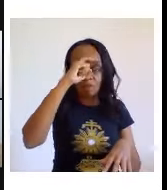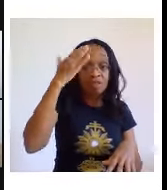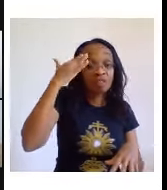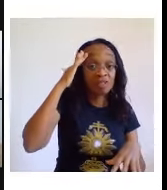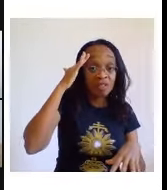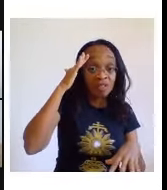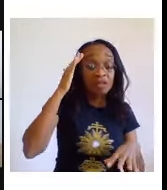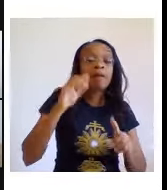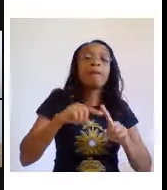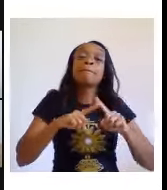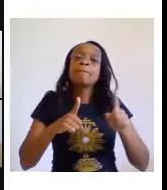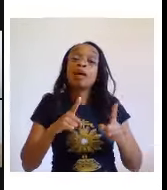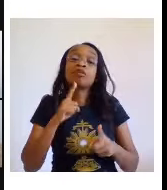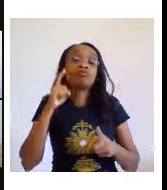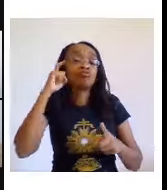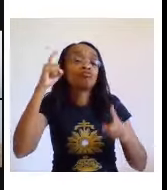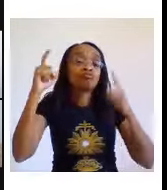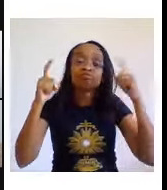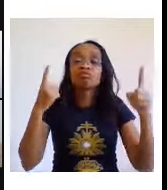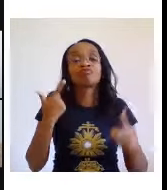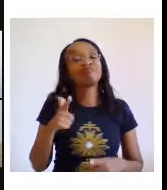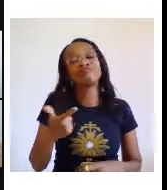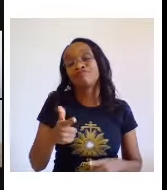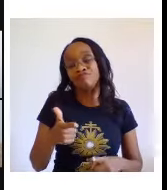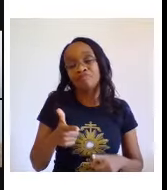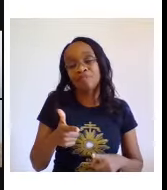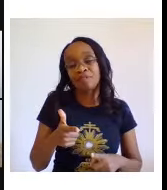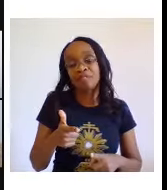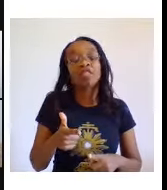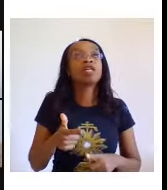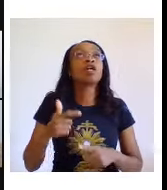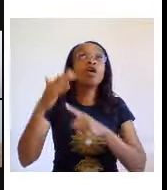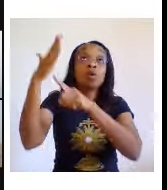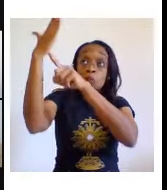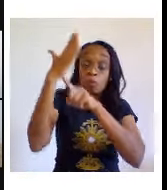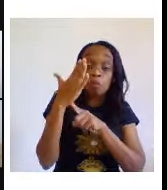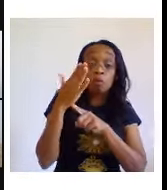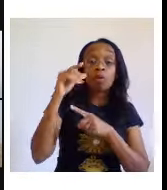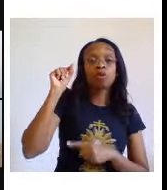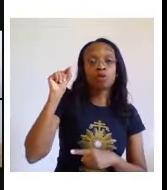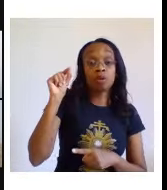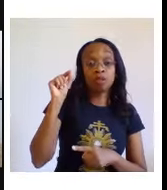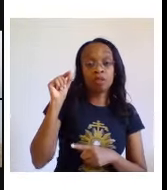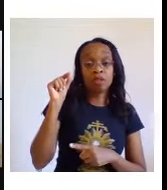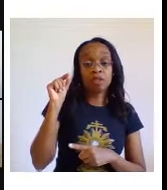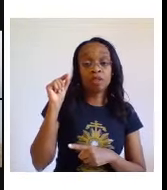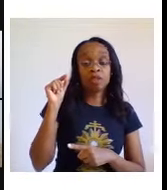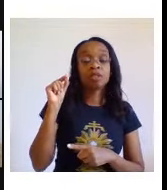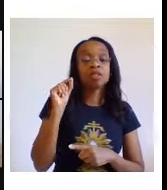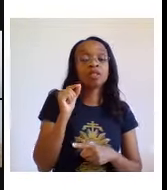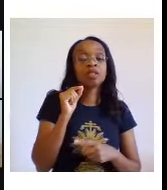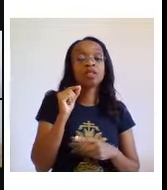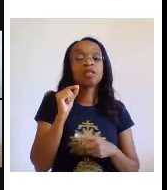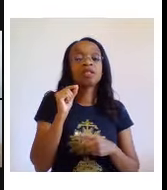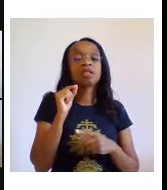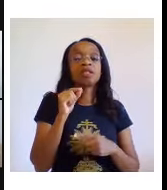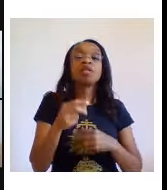mais dúvida. Todas as evidências observacionais mostram que tanto as